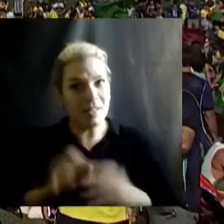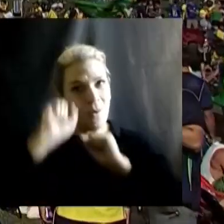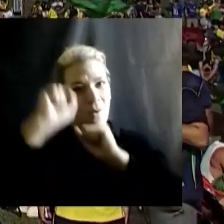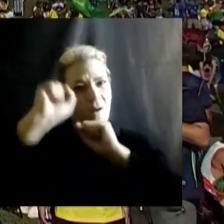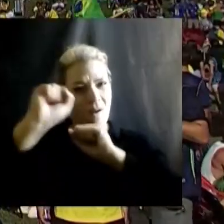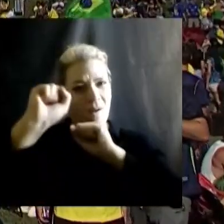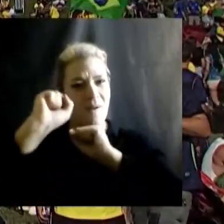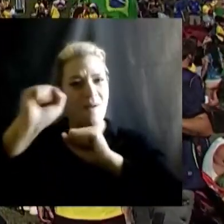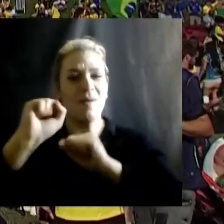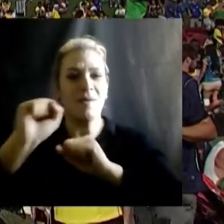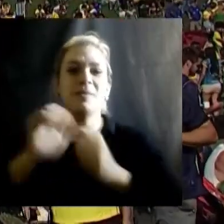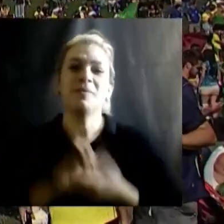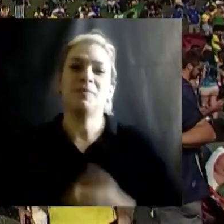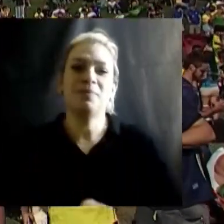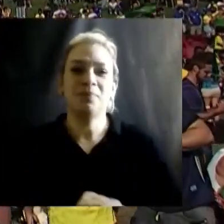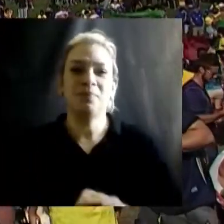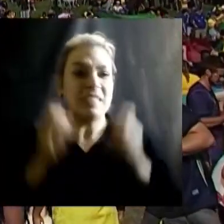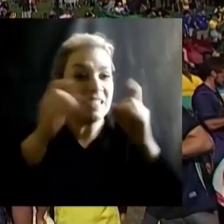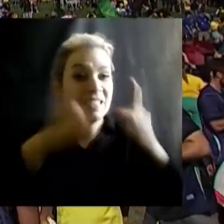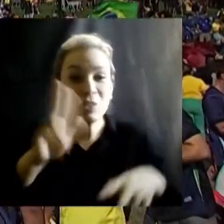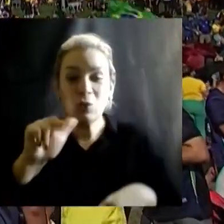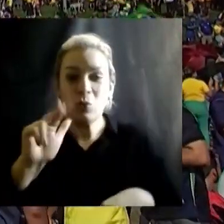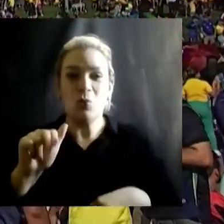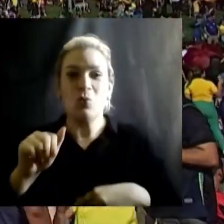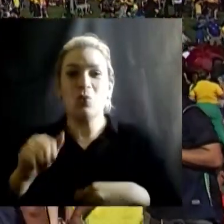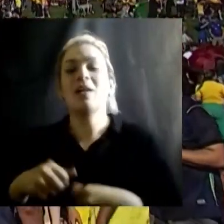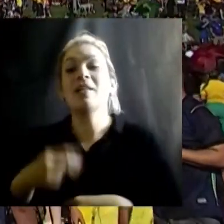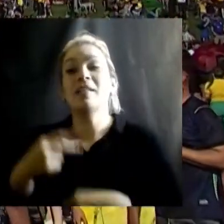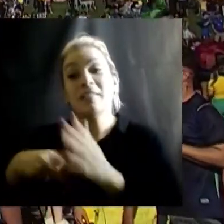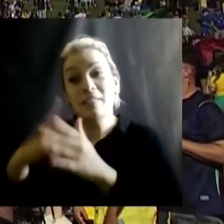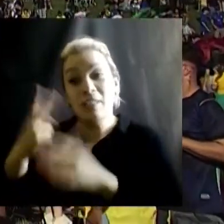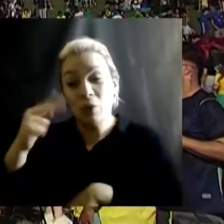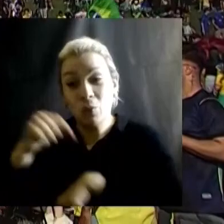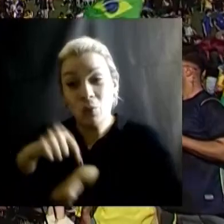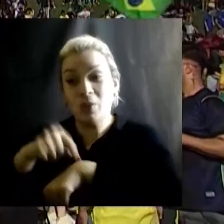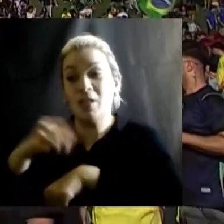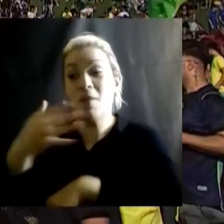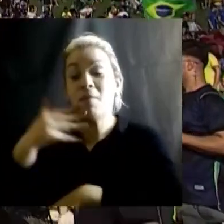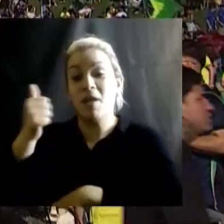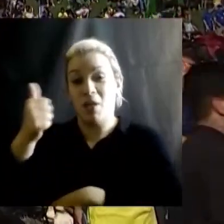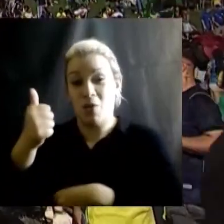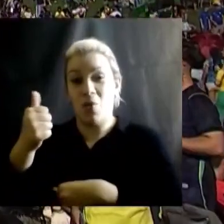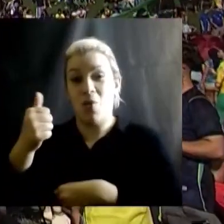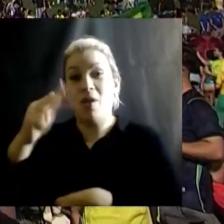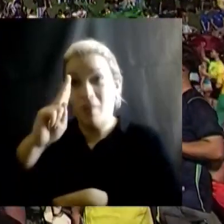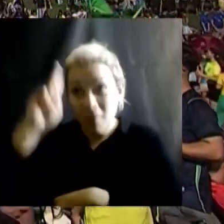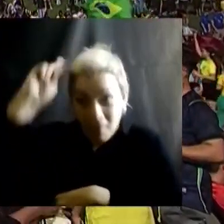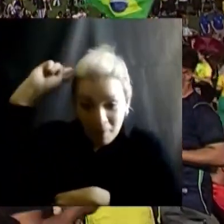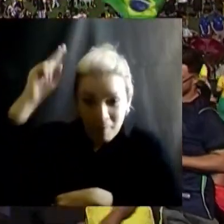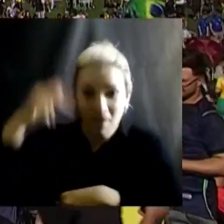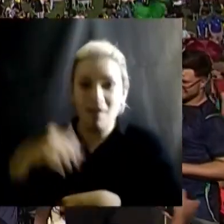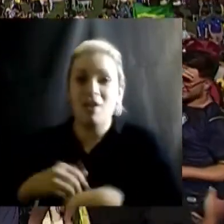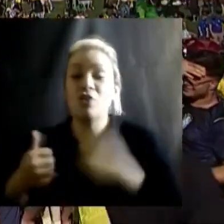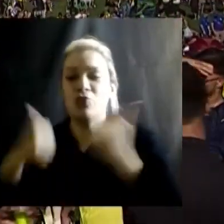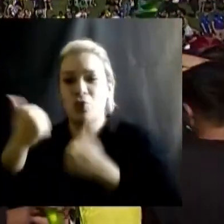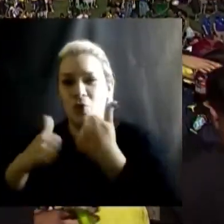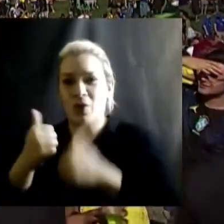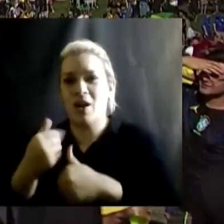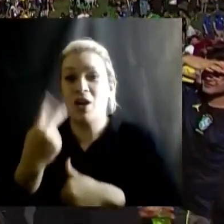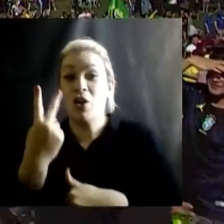nunca. Segundo tempo vai ser melhor, Neymar vai entrar, vamos pra cima, 2-0, 2-1, vamos pra